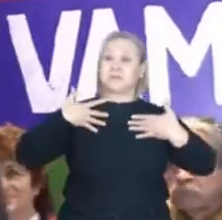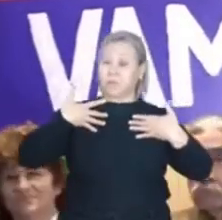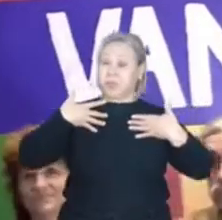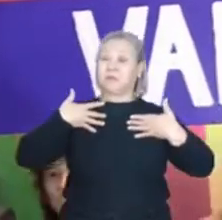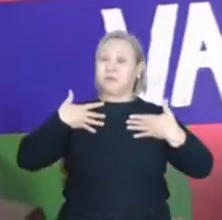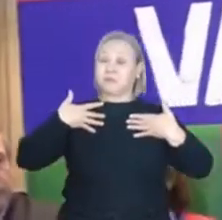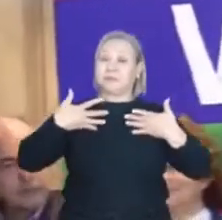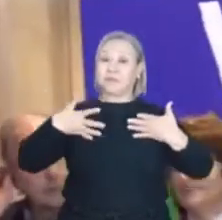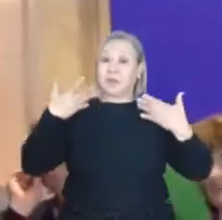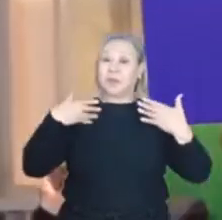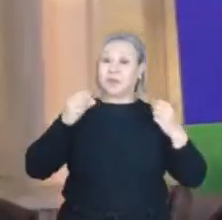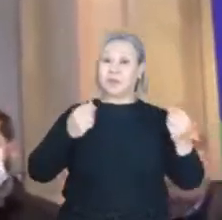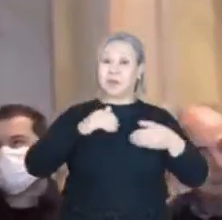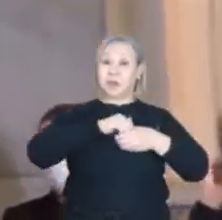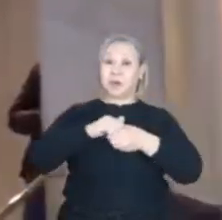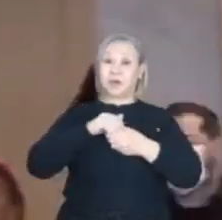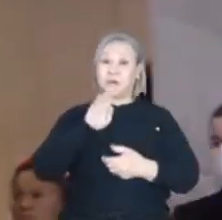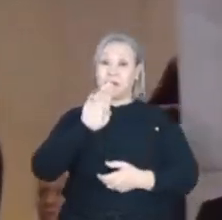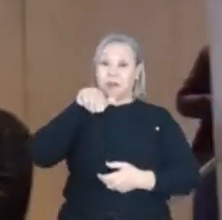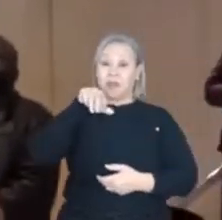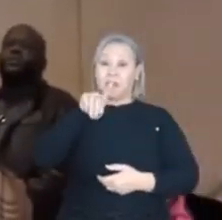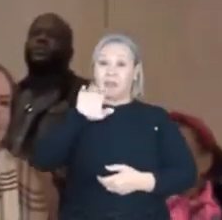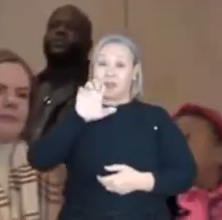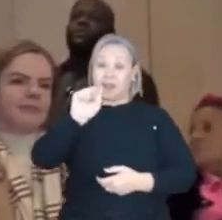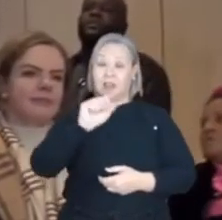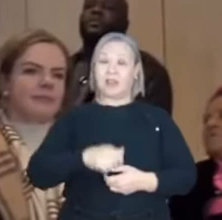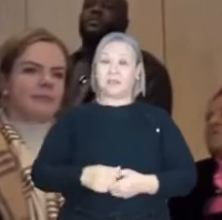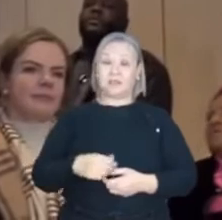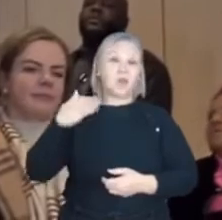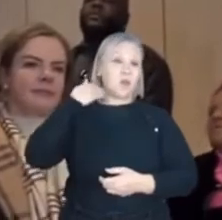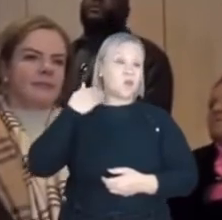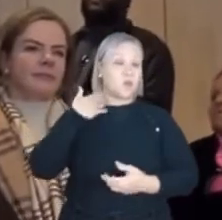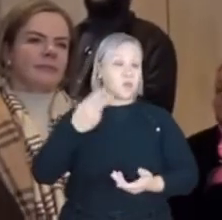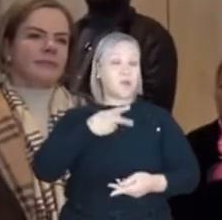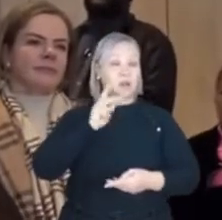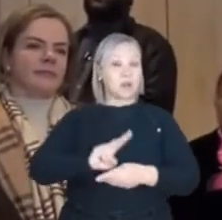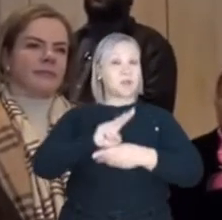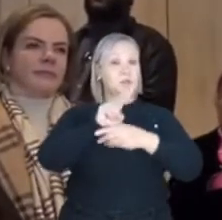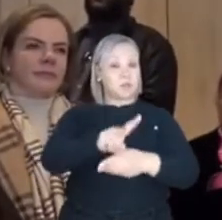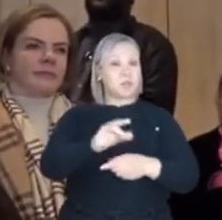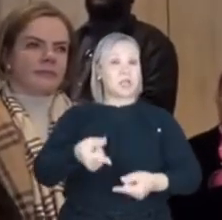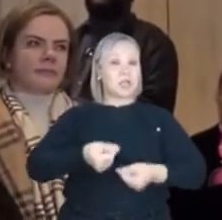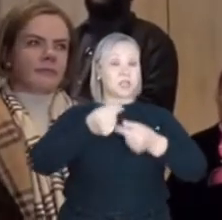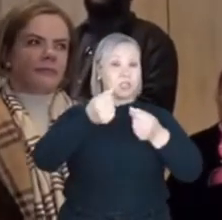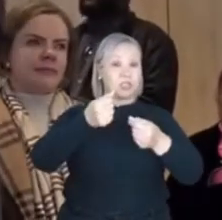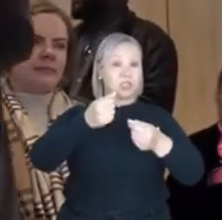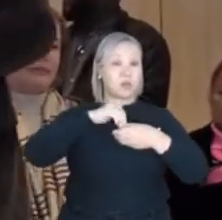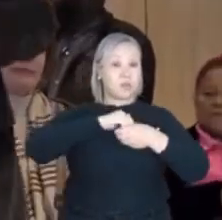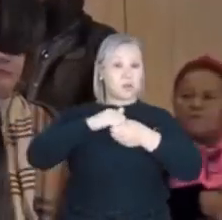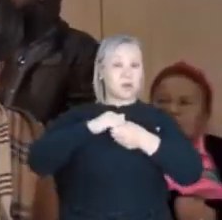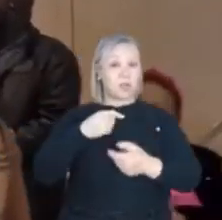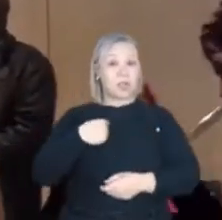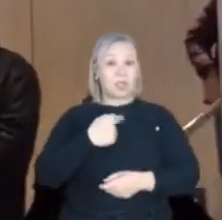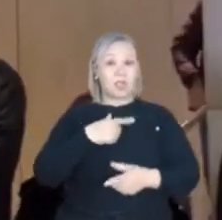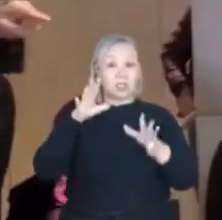orgulho de levar a cooperativa no BNDES e dizer que o BNDES ia emprestar dinheiro para a cooperativa. A gente tinha o